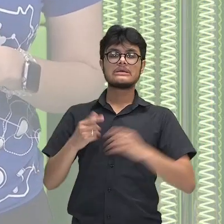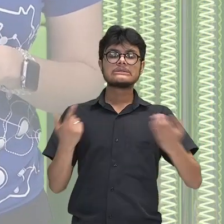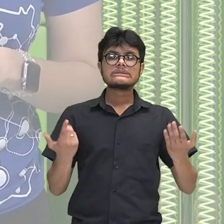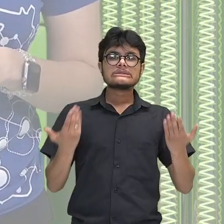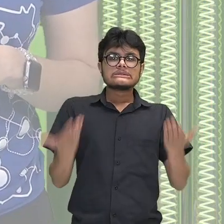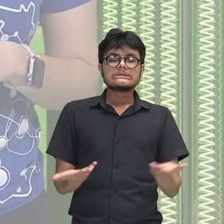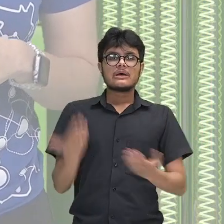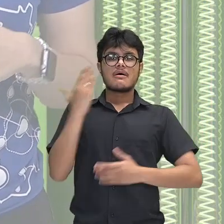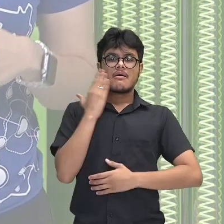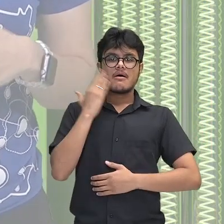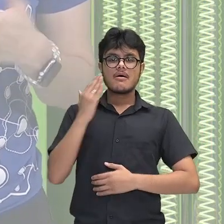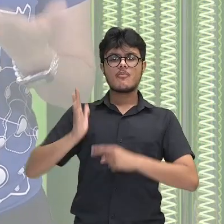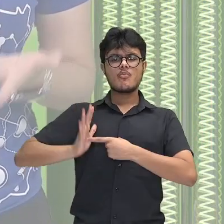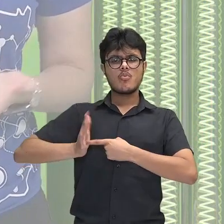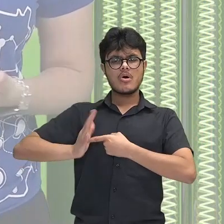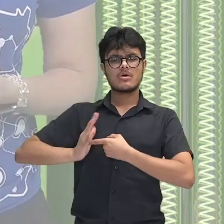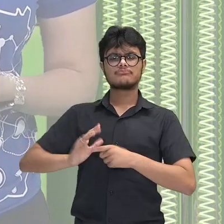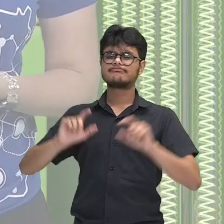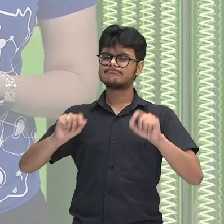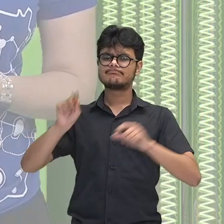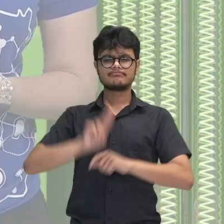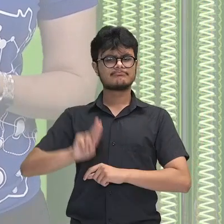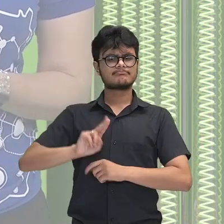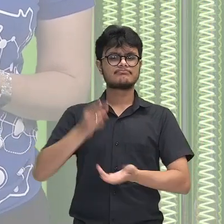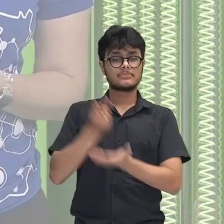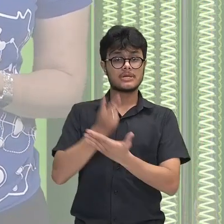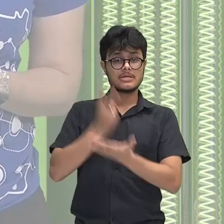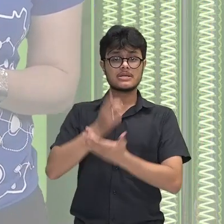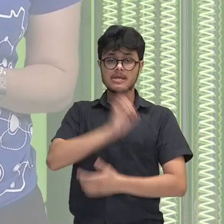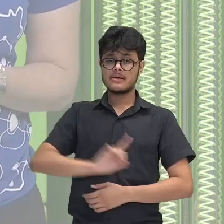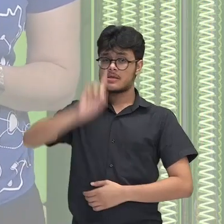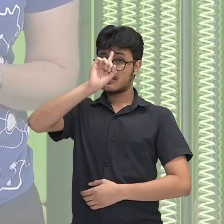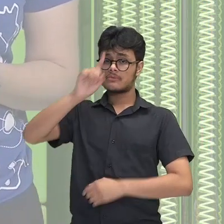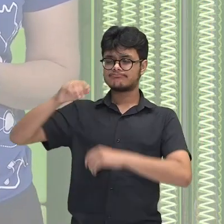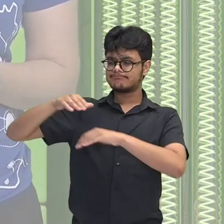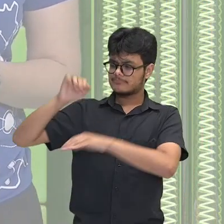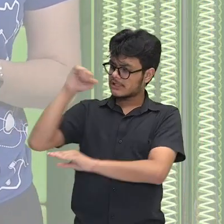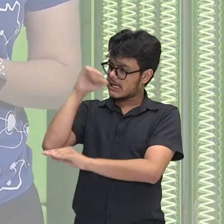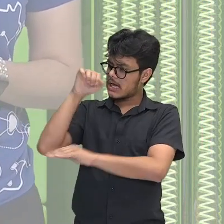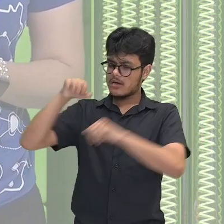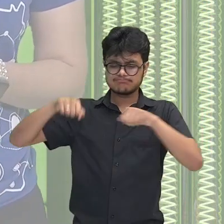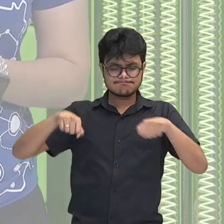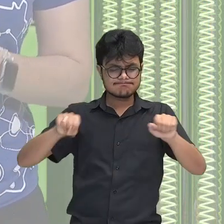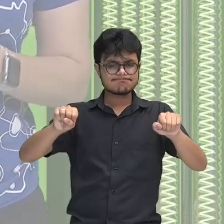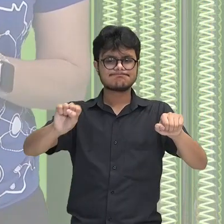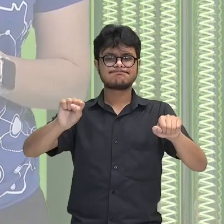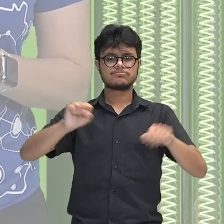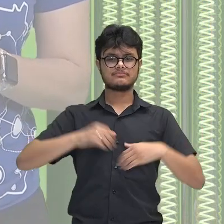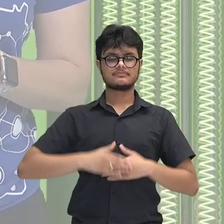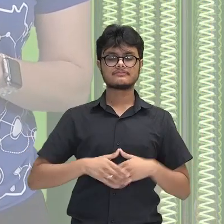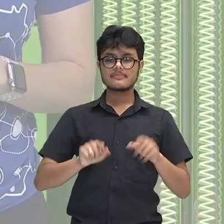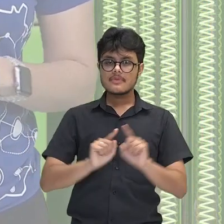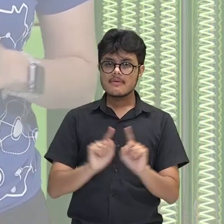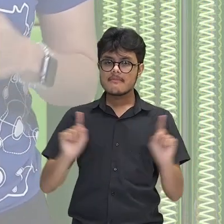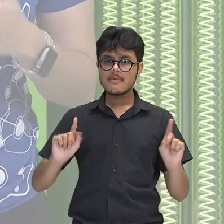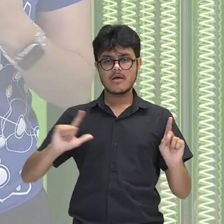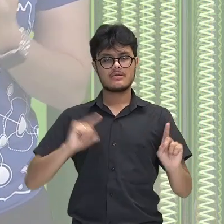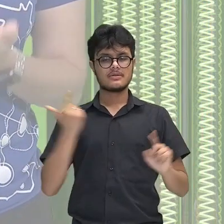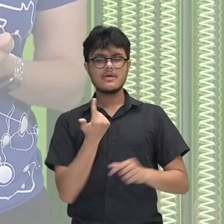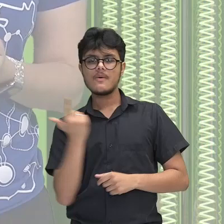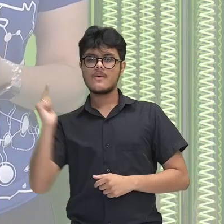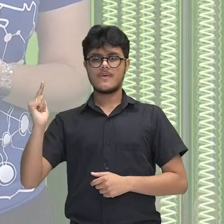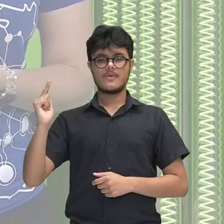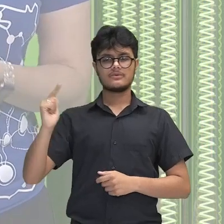é o tipo de motor que a gente utiliza nos nossos carros de passeio, nas motos, certo? Mas existe